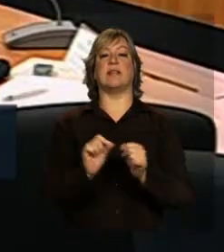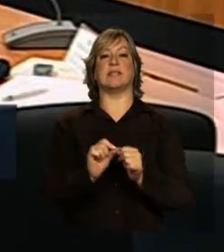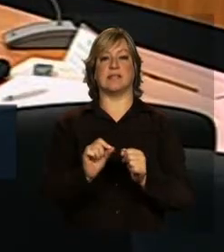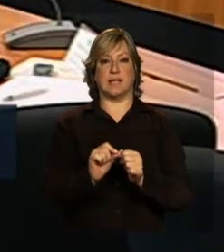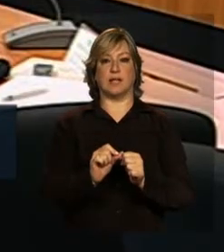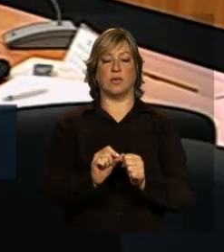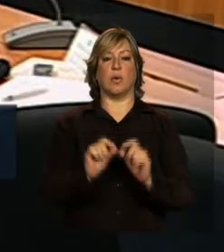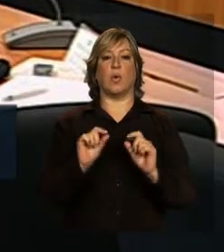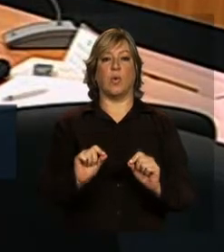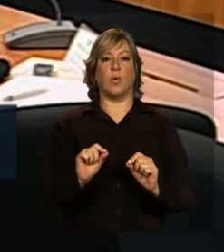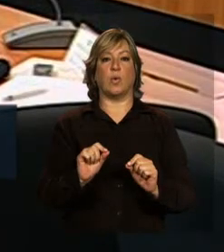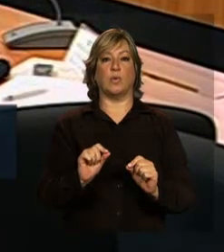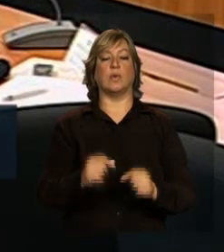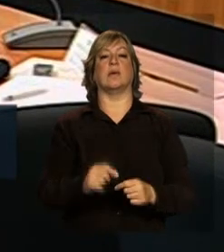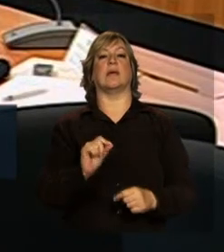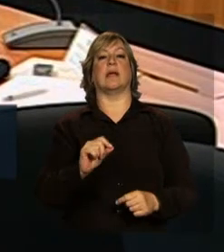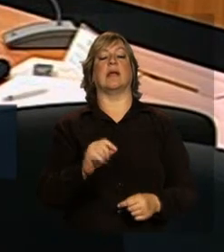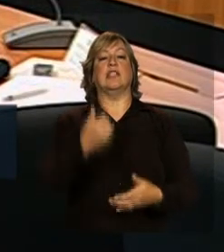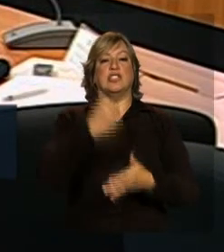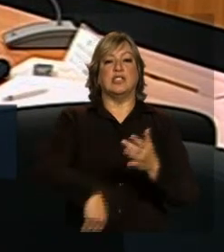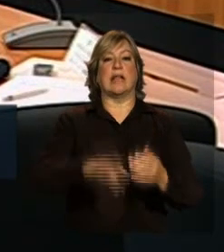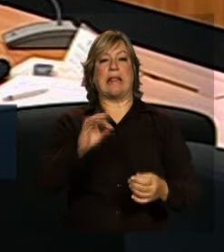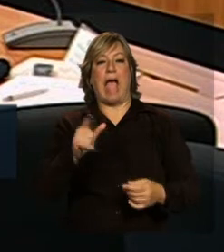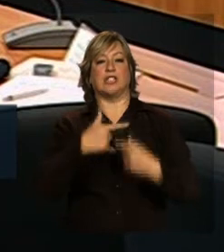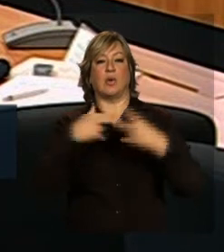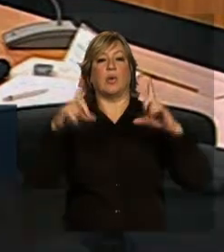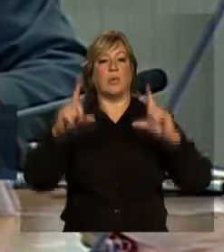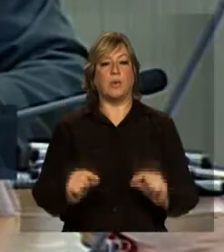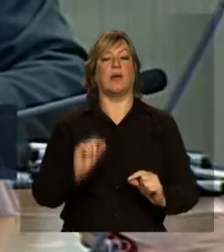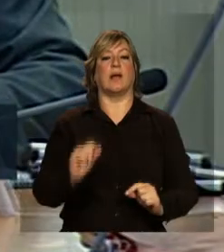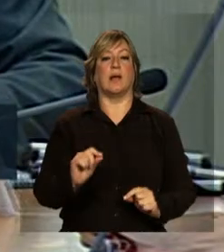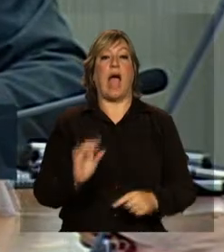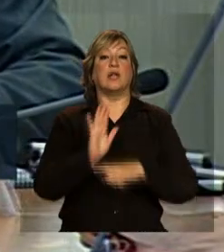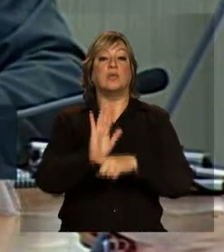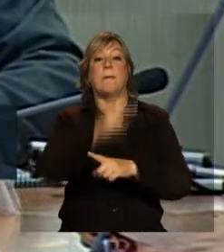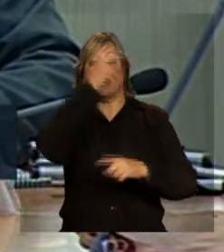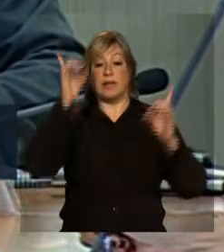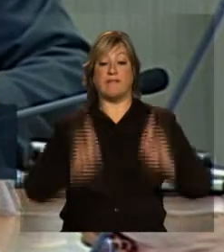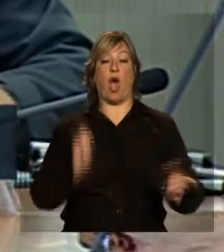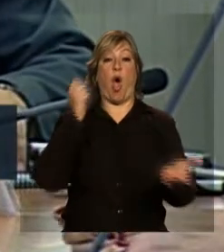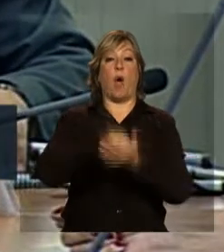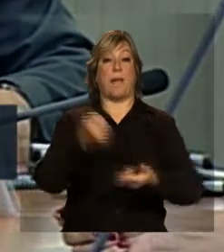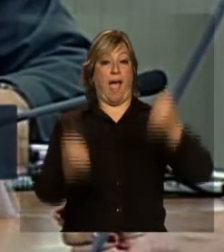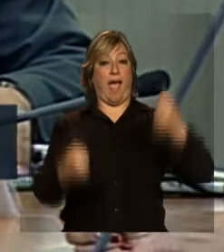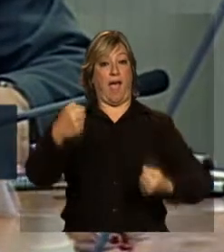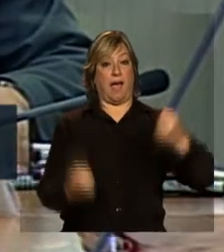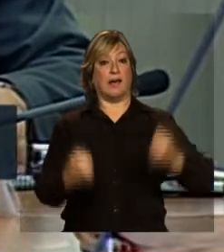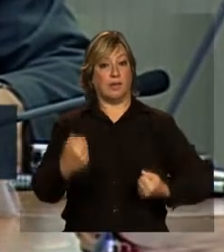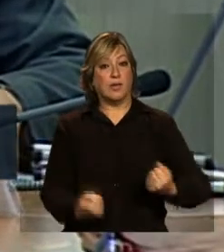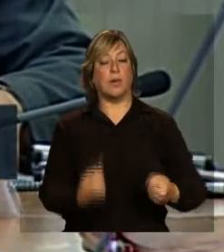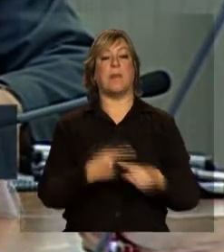fazendo a desoneração fiscal para a compra de veículo automotor para as pessoas com deficiência, garantindo o ir e vir